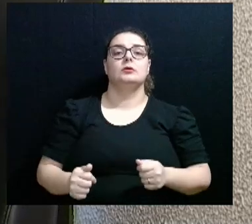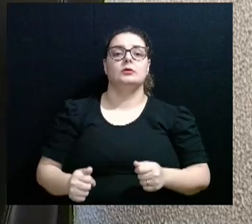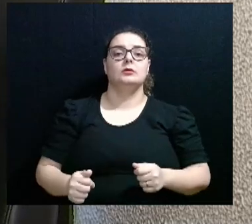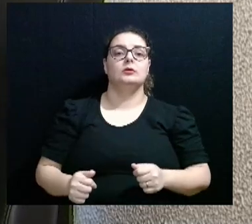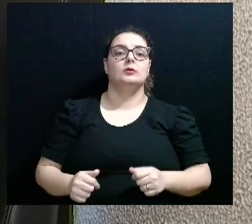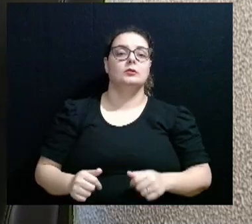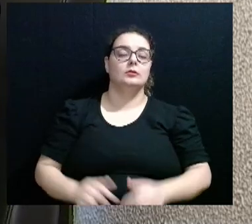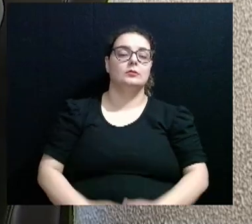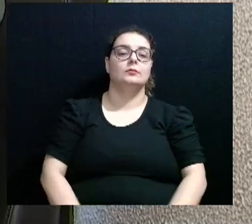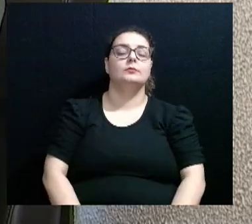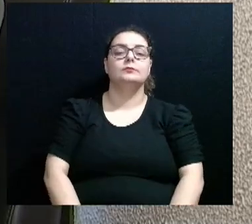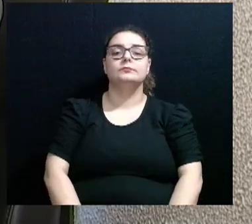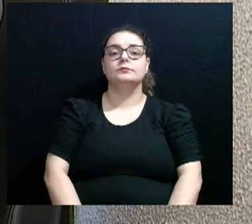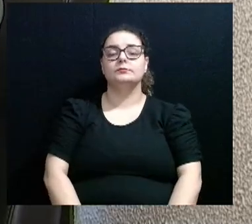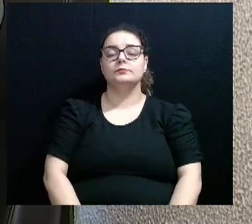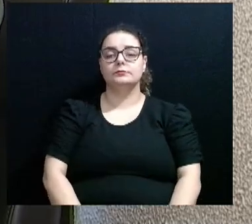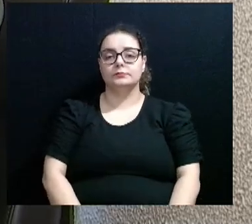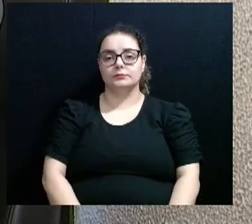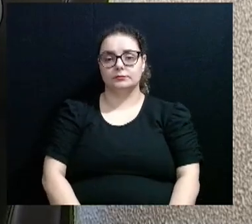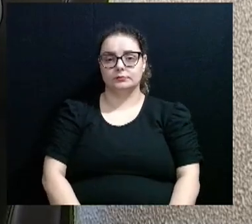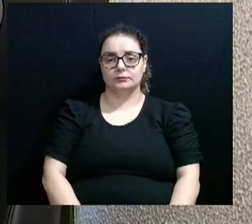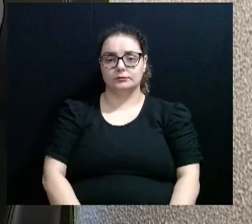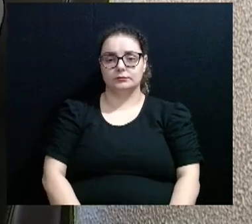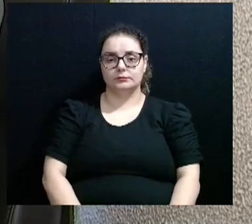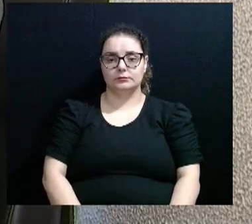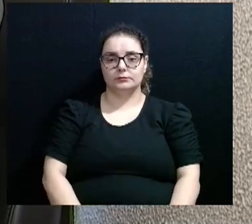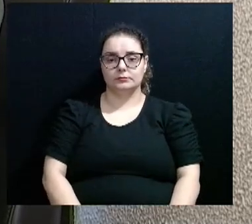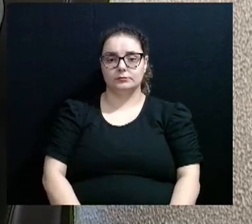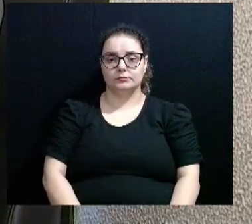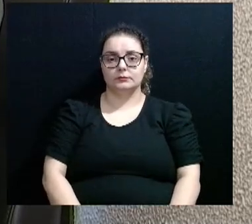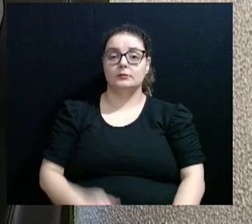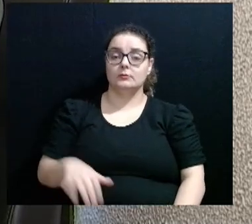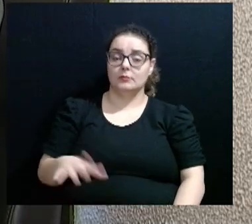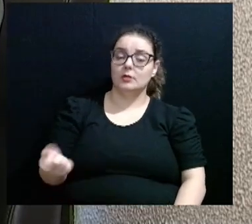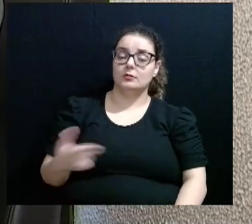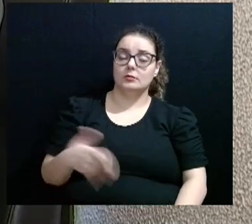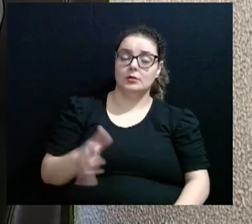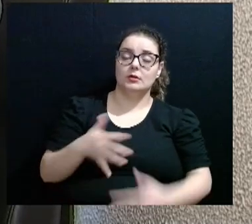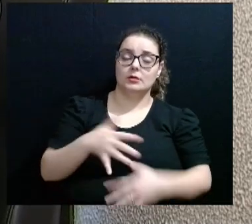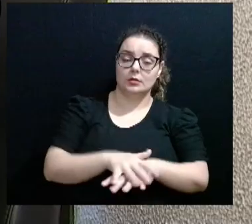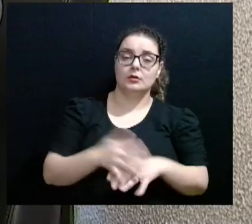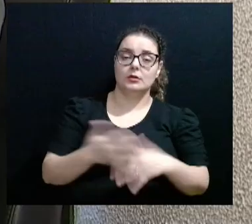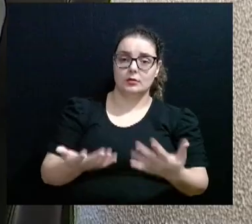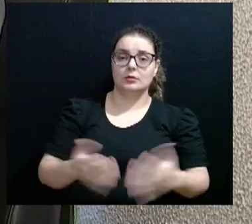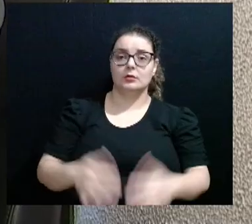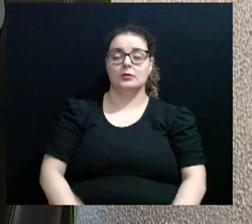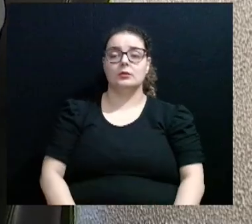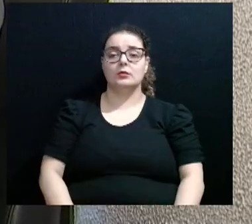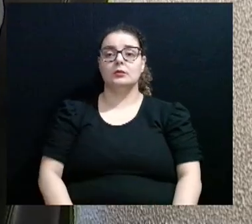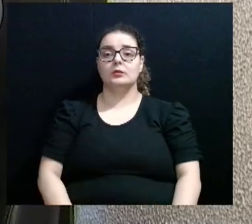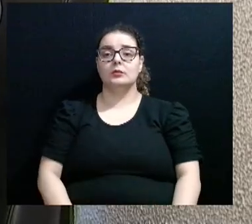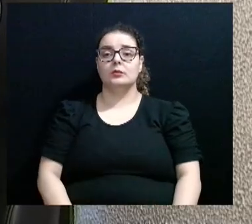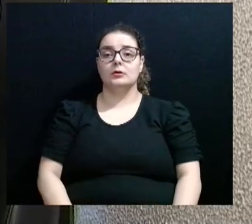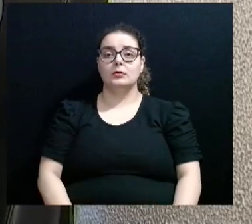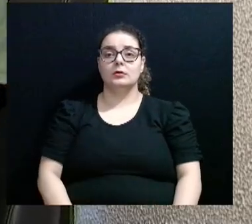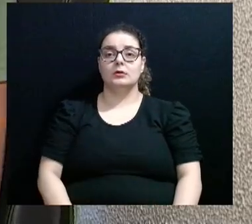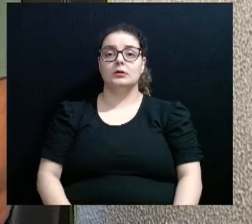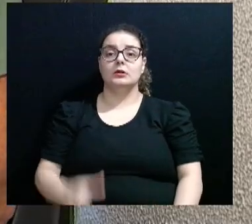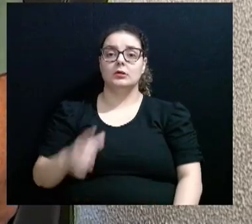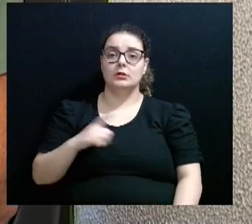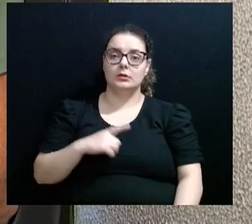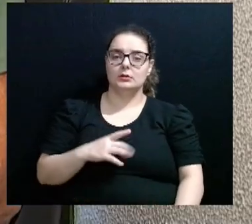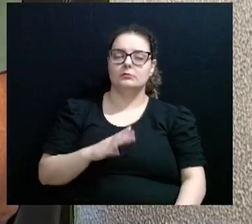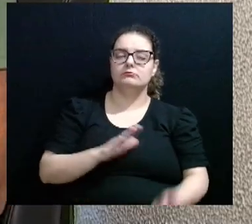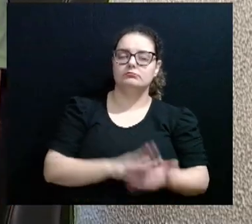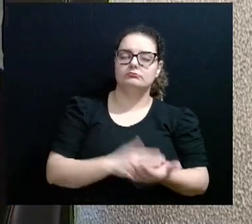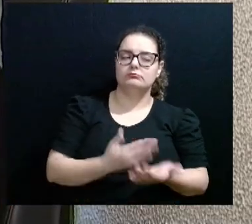mais do que isso, a inclusão. Então, hoje nós temos uma leitura, um olhar todo especial para